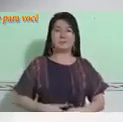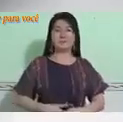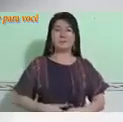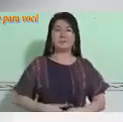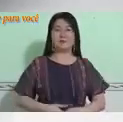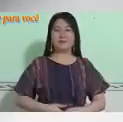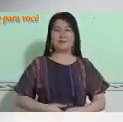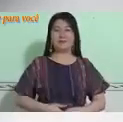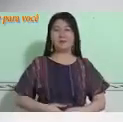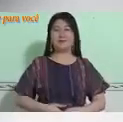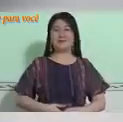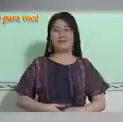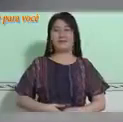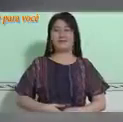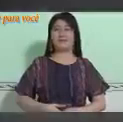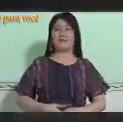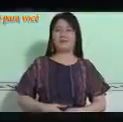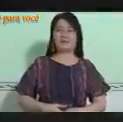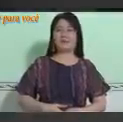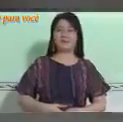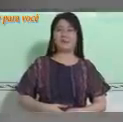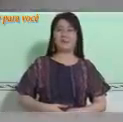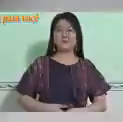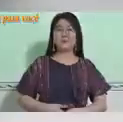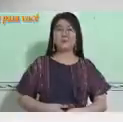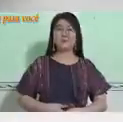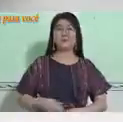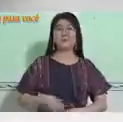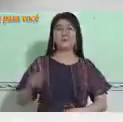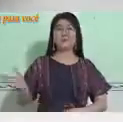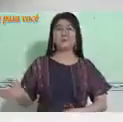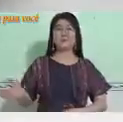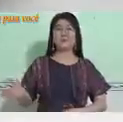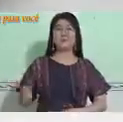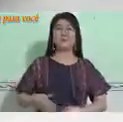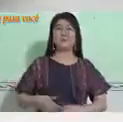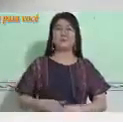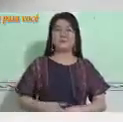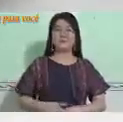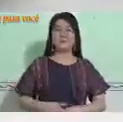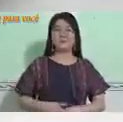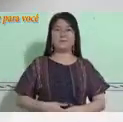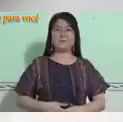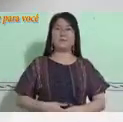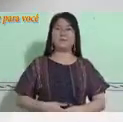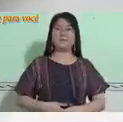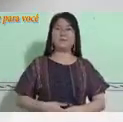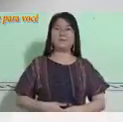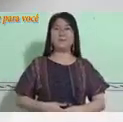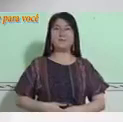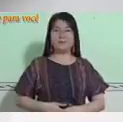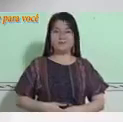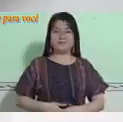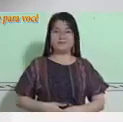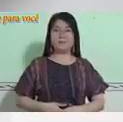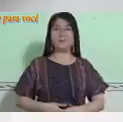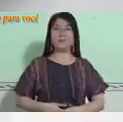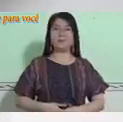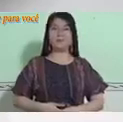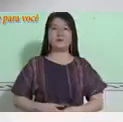fora para o canto interno dos olhos, até que seja completamente absorvido.